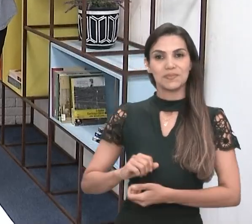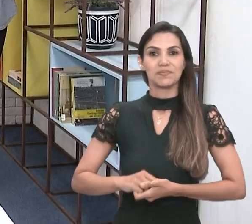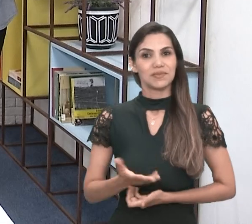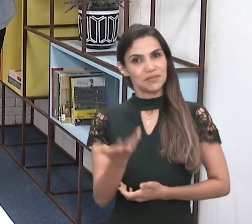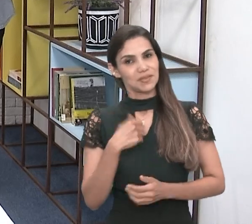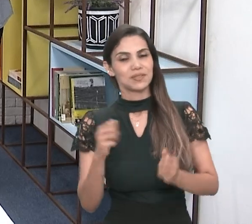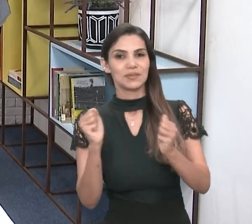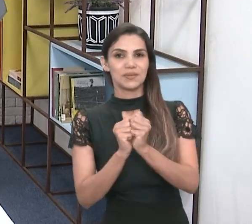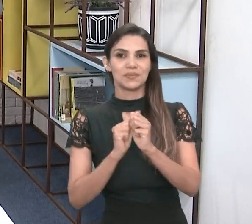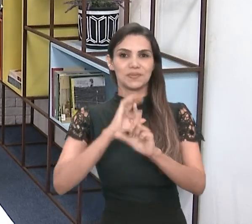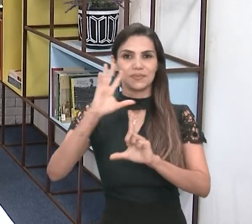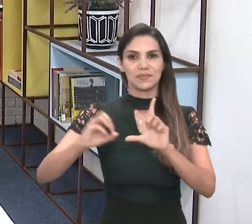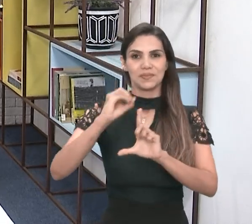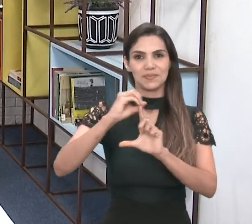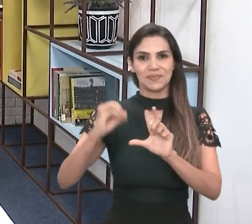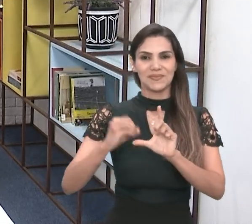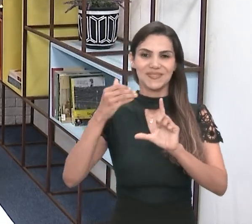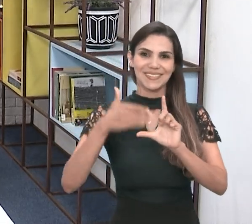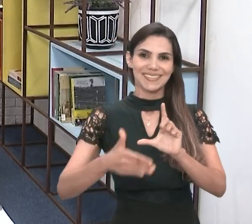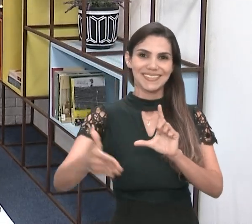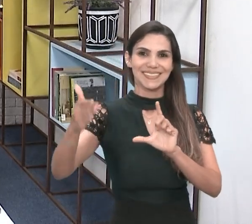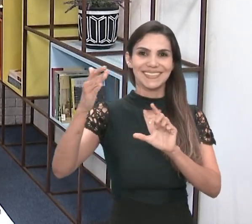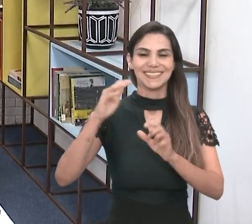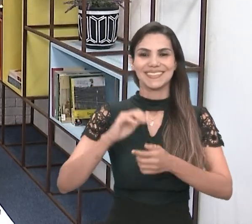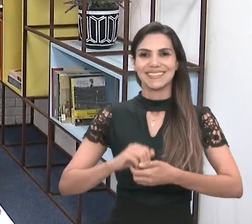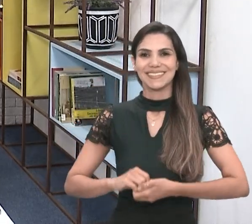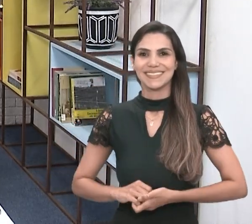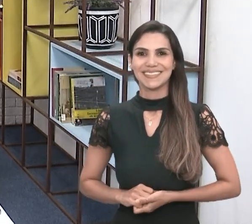com a gente, o Mundo UFG já está no ar.